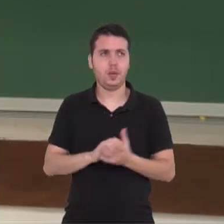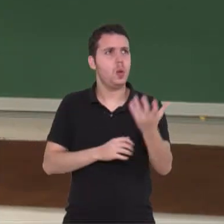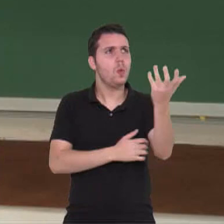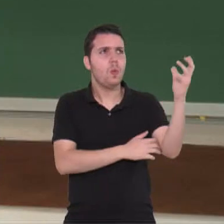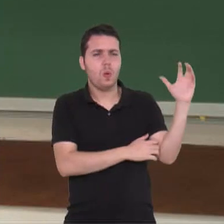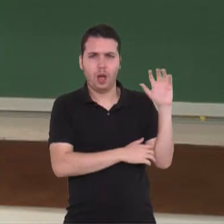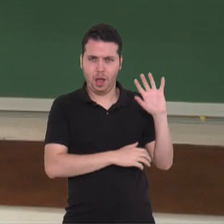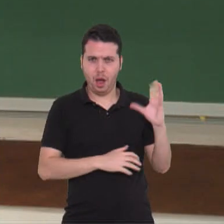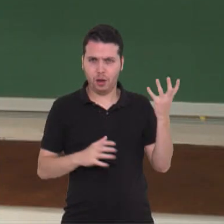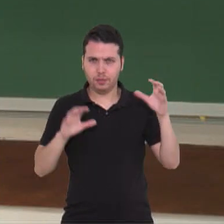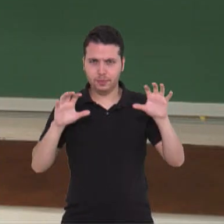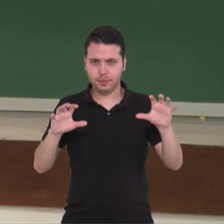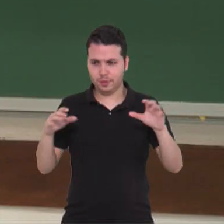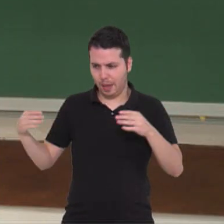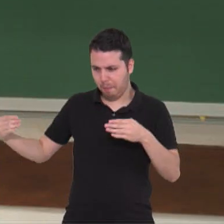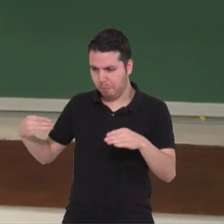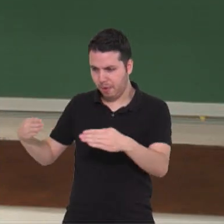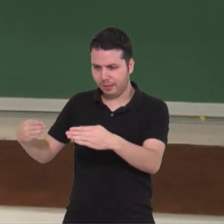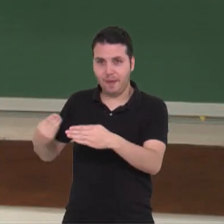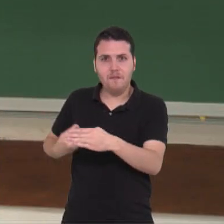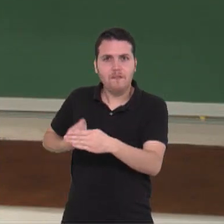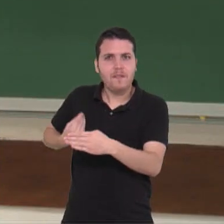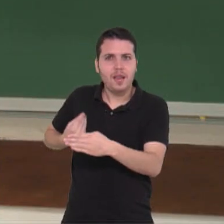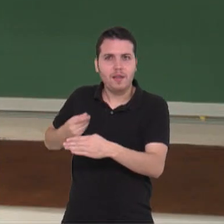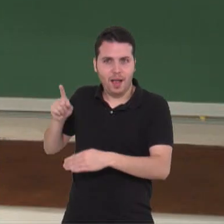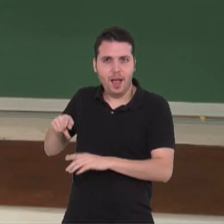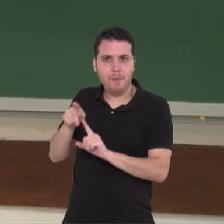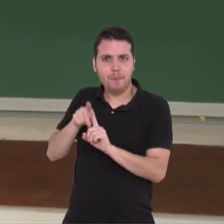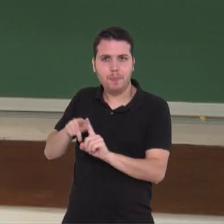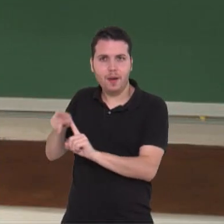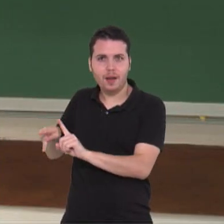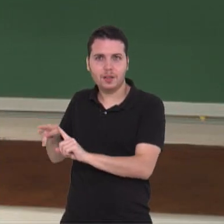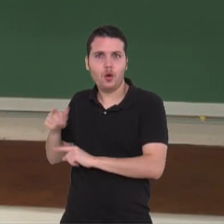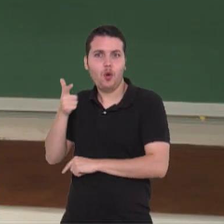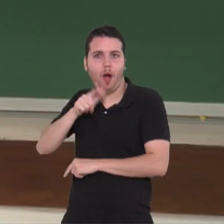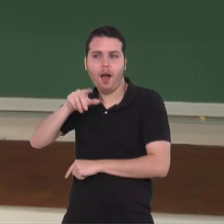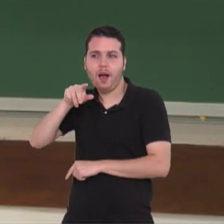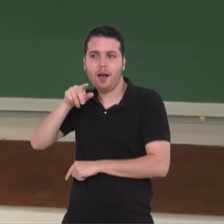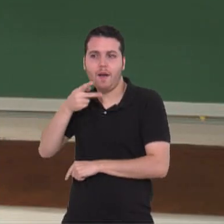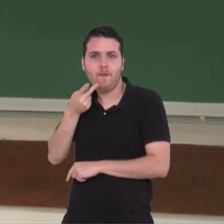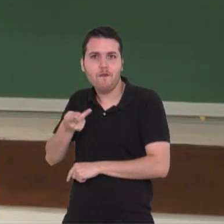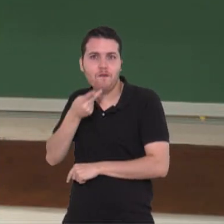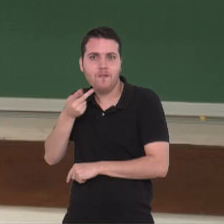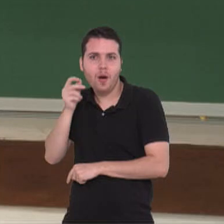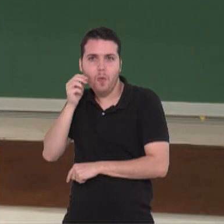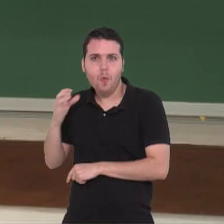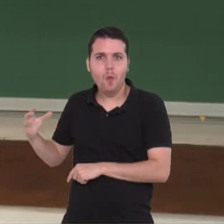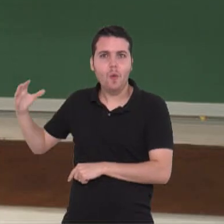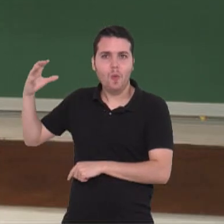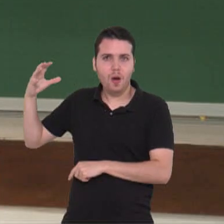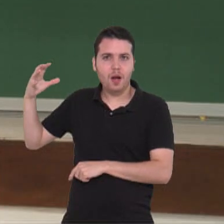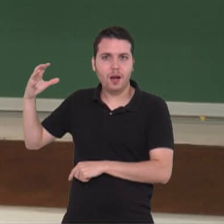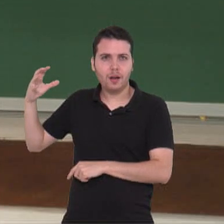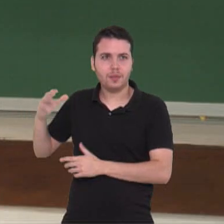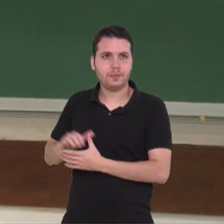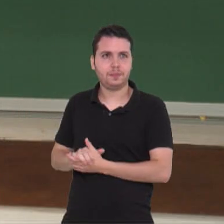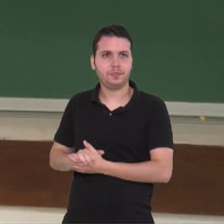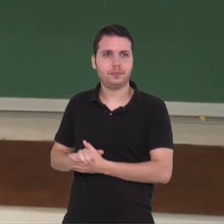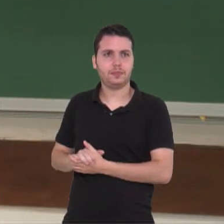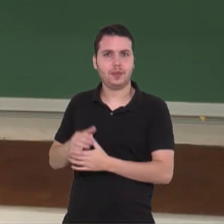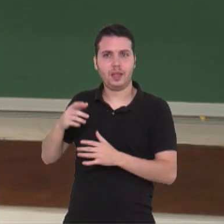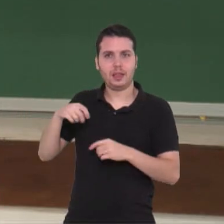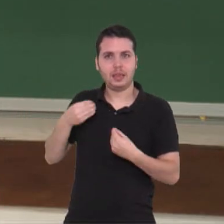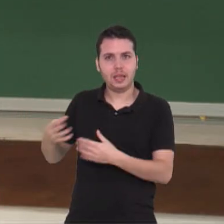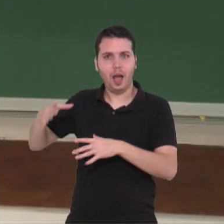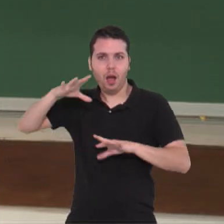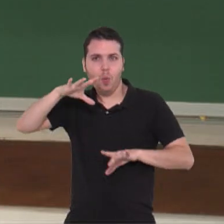são personagens vivos, né? Inclusive, eles falam, eles usam uma figura de linguagem, que é a personificação, que